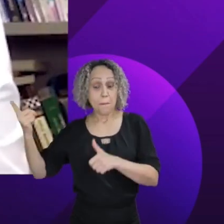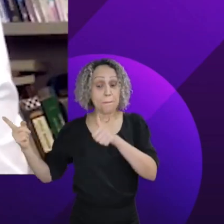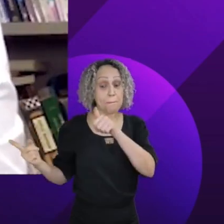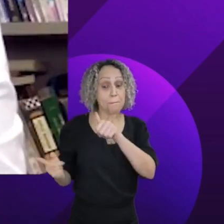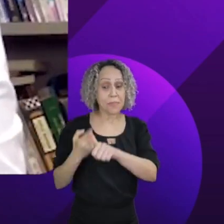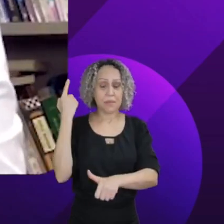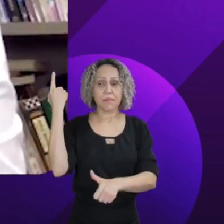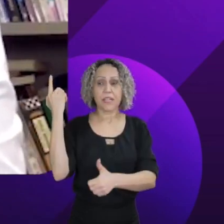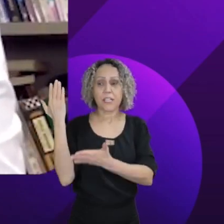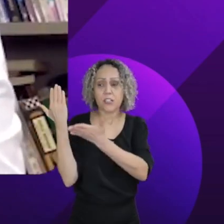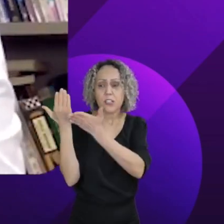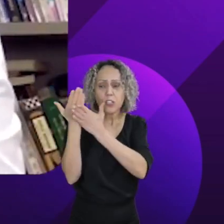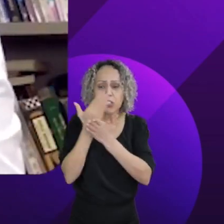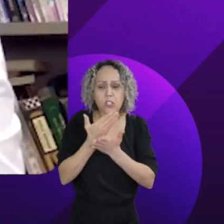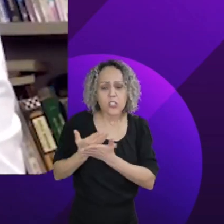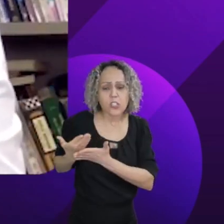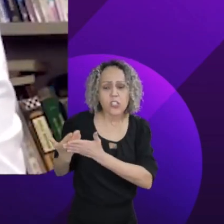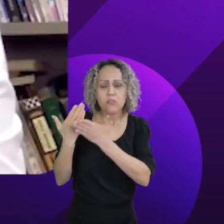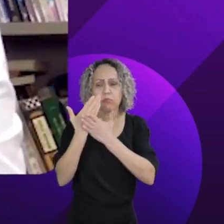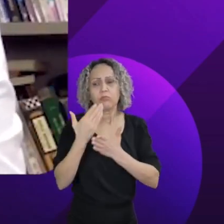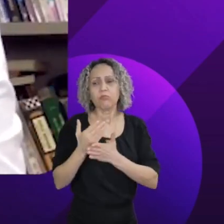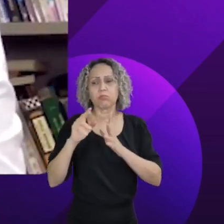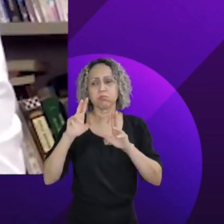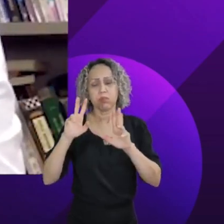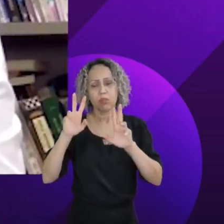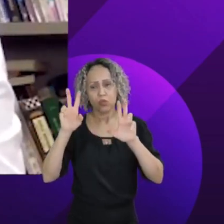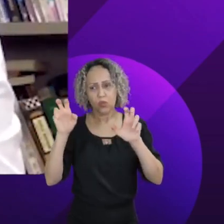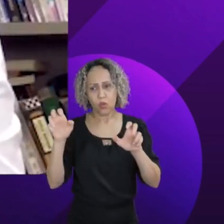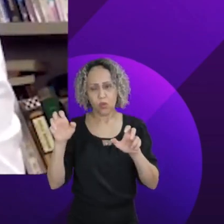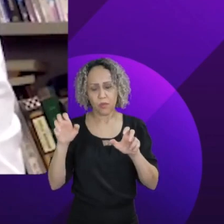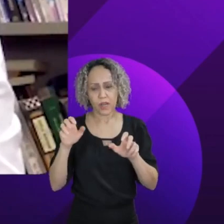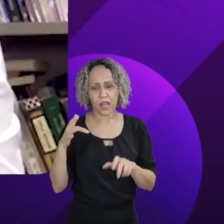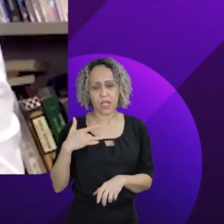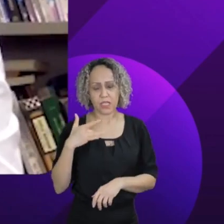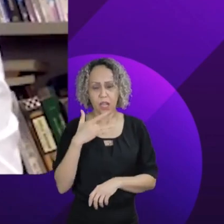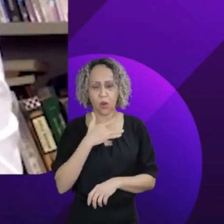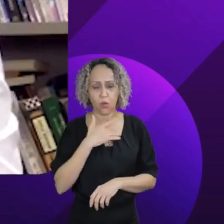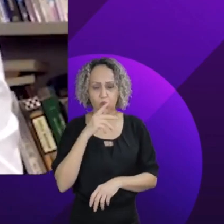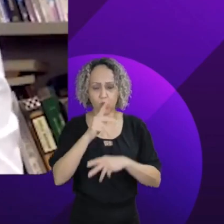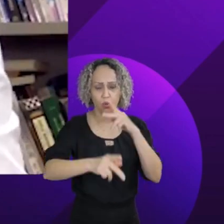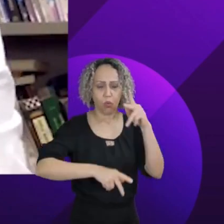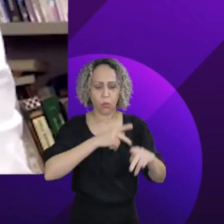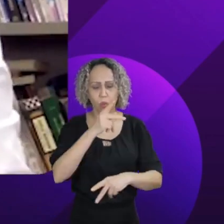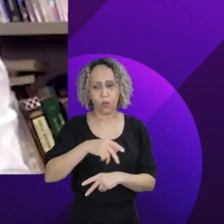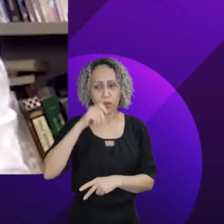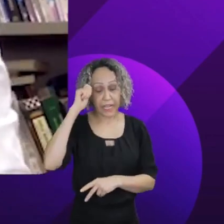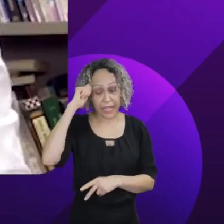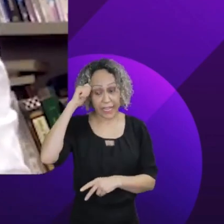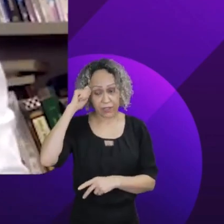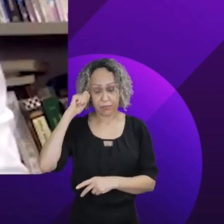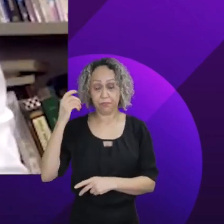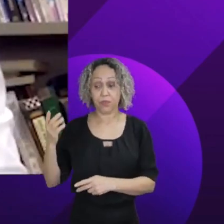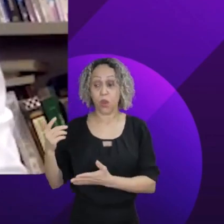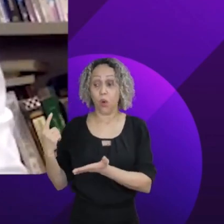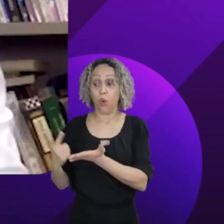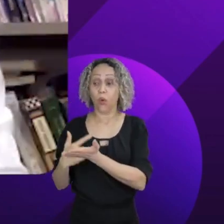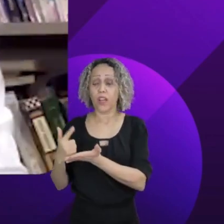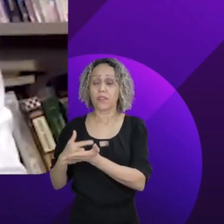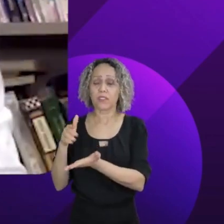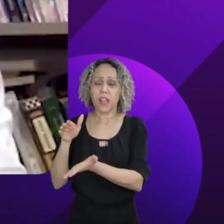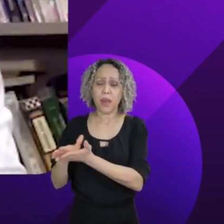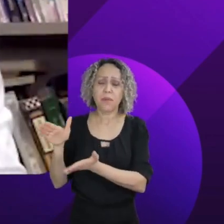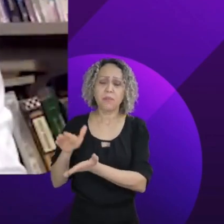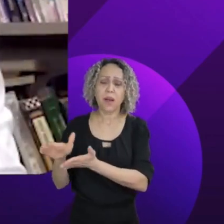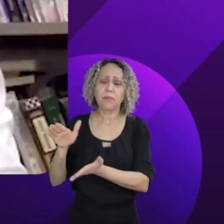O livro que ela editou é um livro que já está esgotado, mas é uma coisa que a gente sempre consegue encontrar